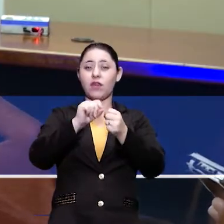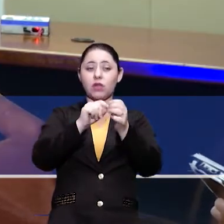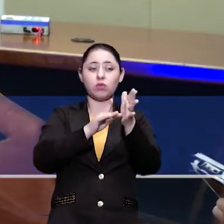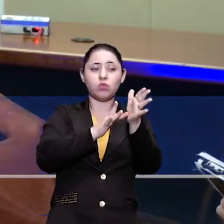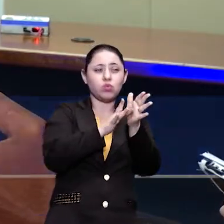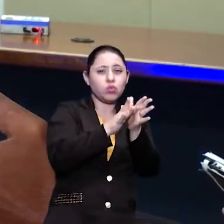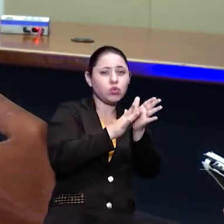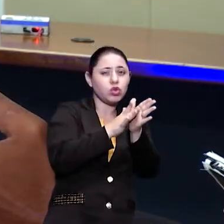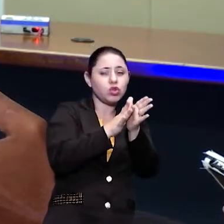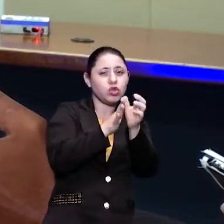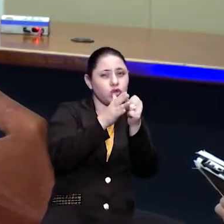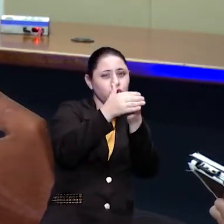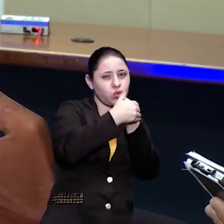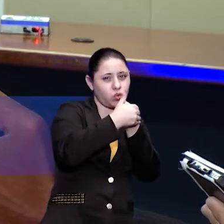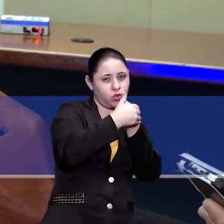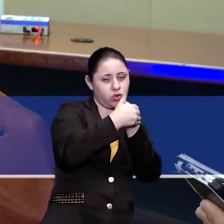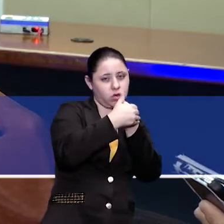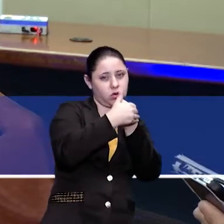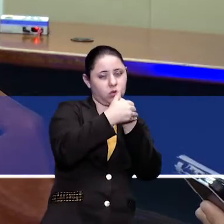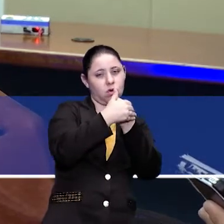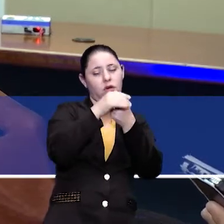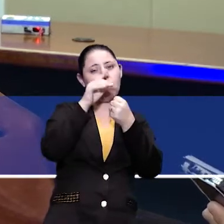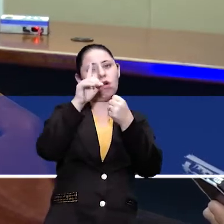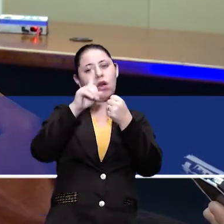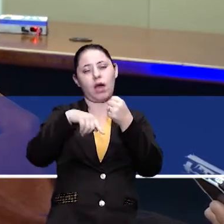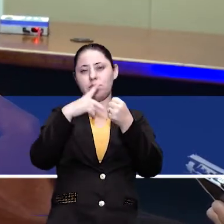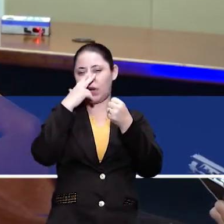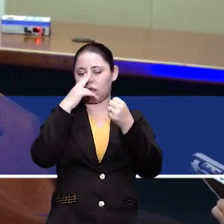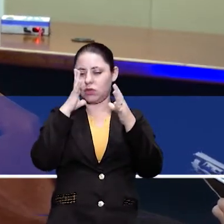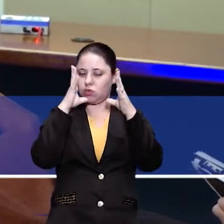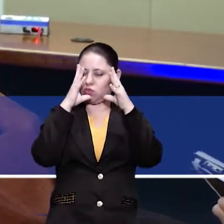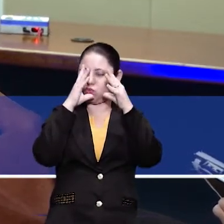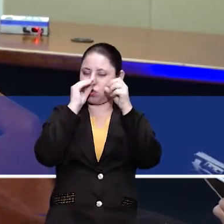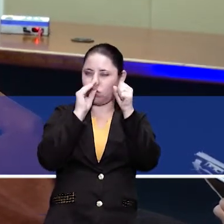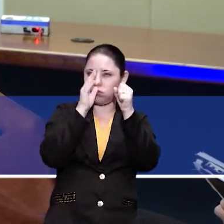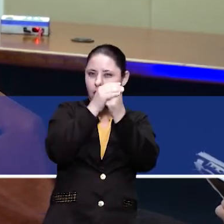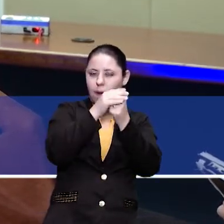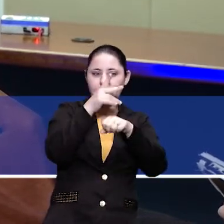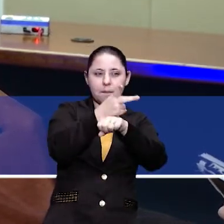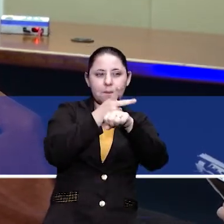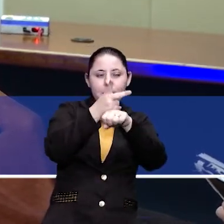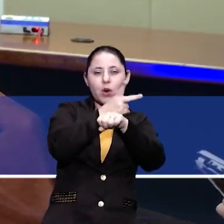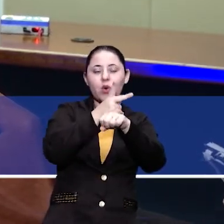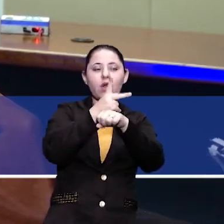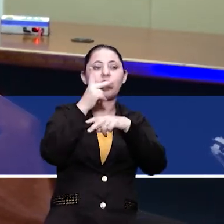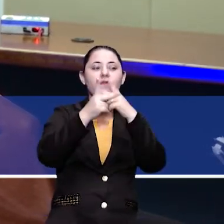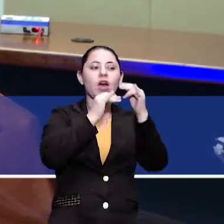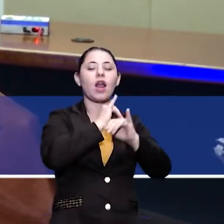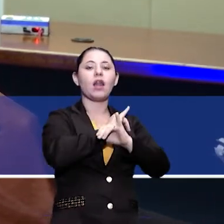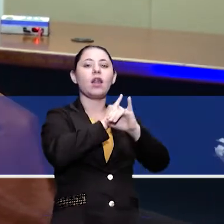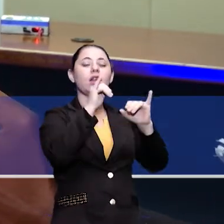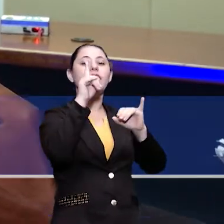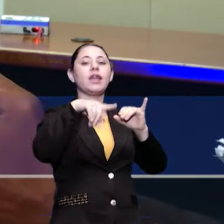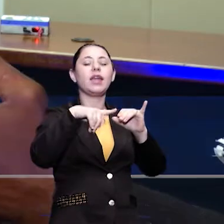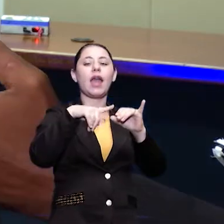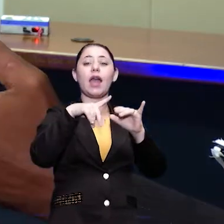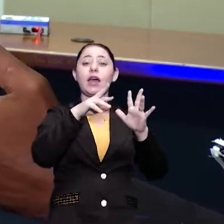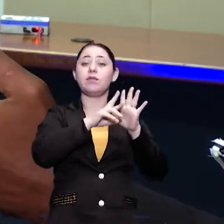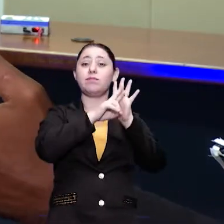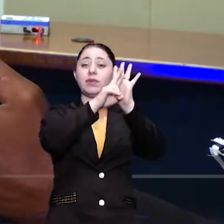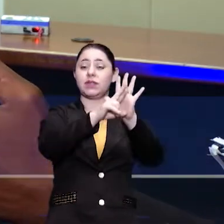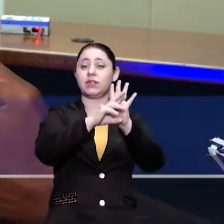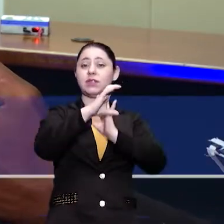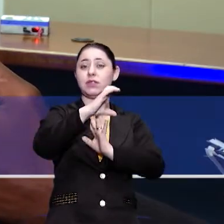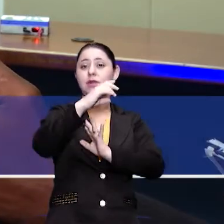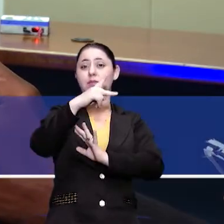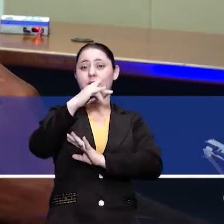feito oficialmente, feito de uma forma obscura, né? Procurou-se dizendo